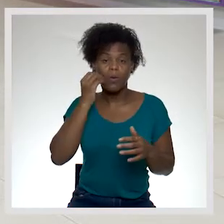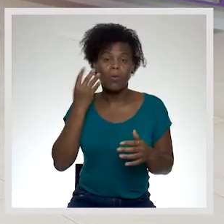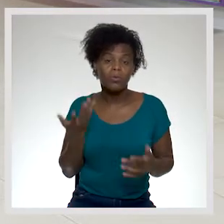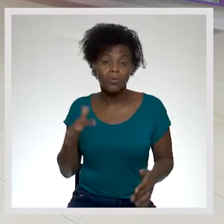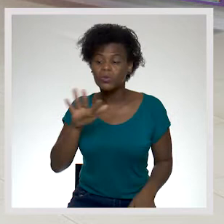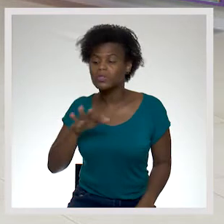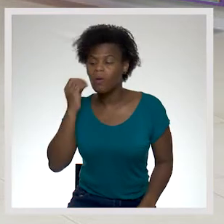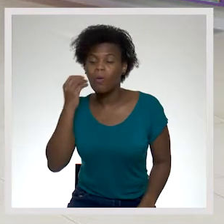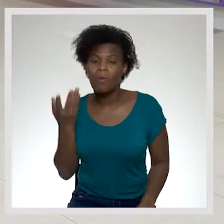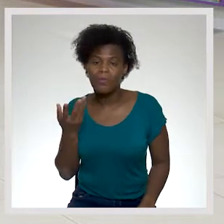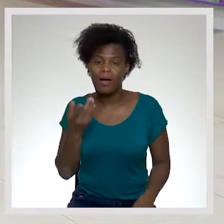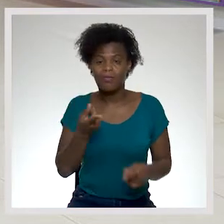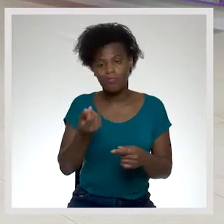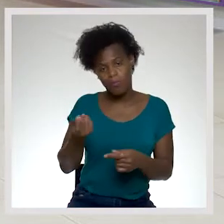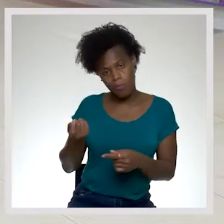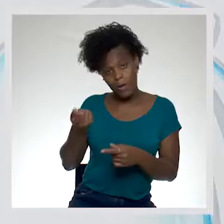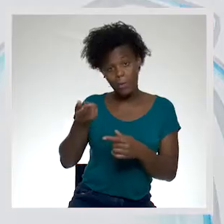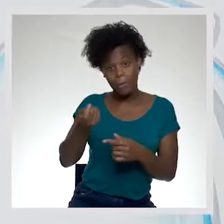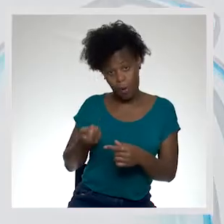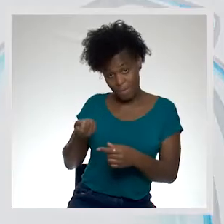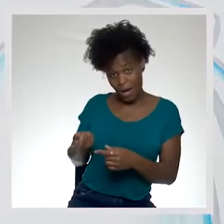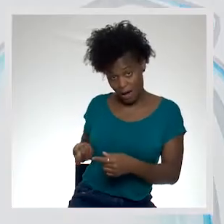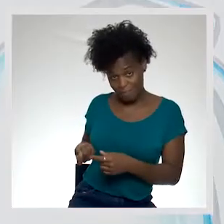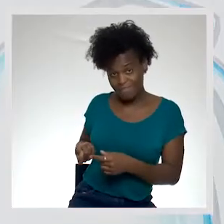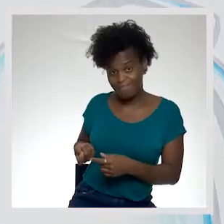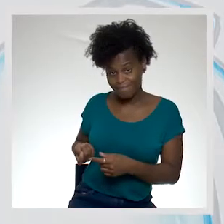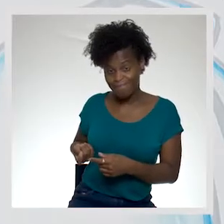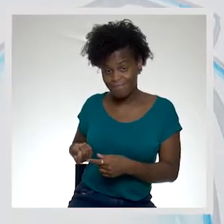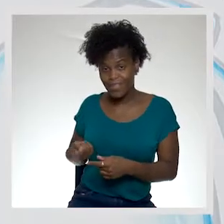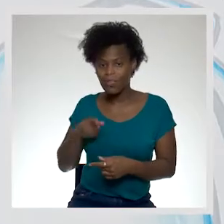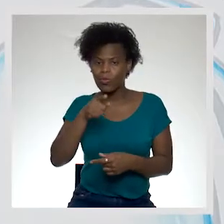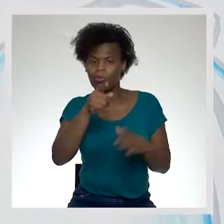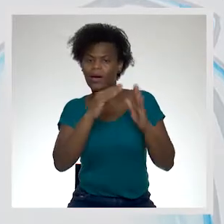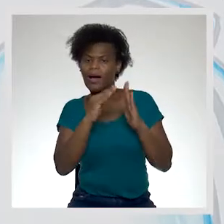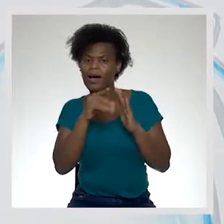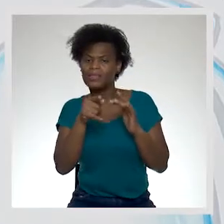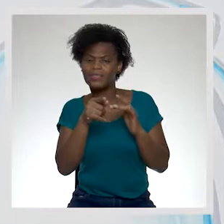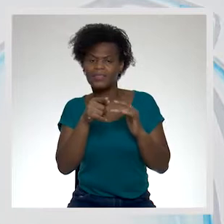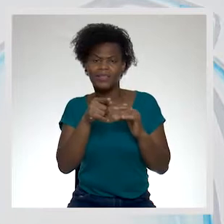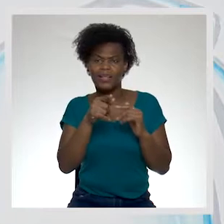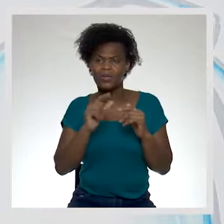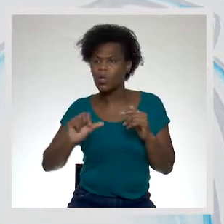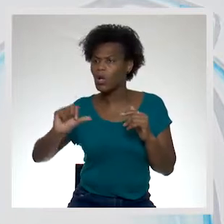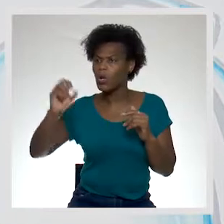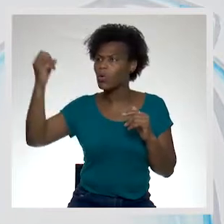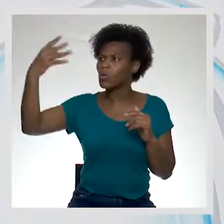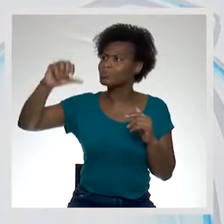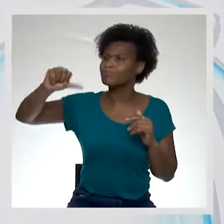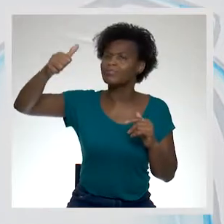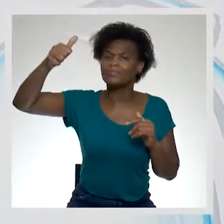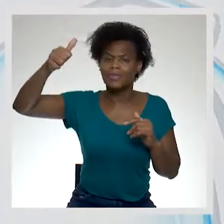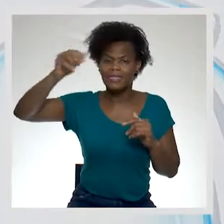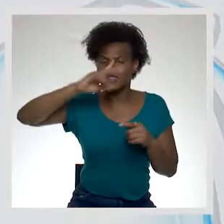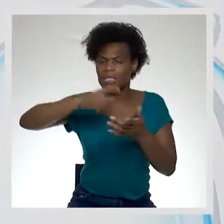como? Poupar. Você que está lá em casa, não acenda as luzes